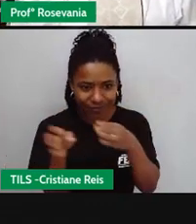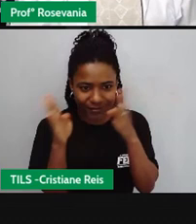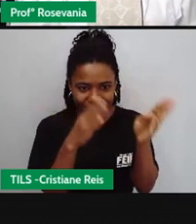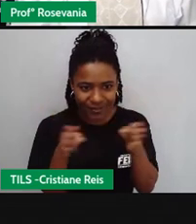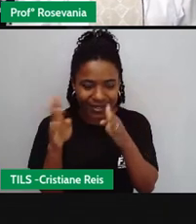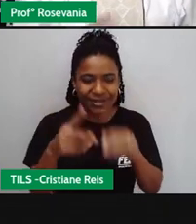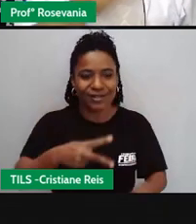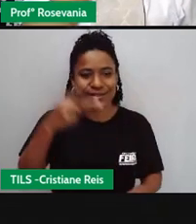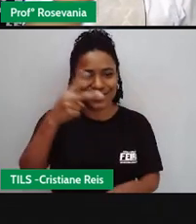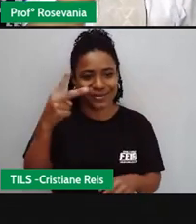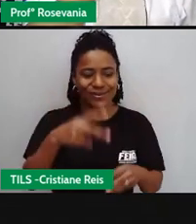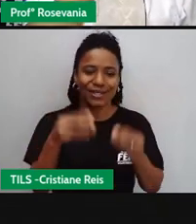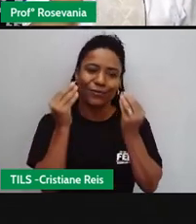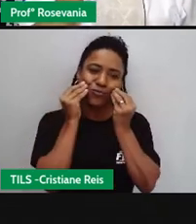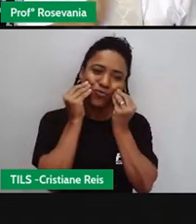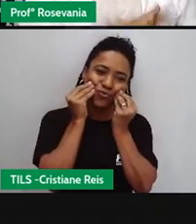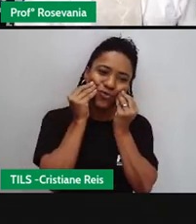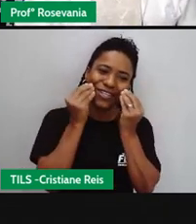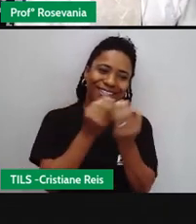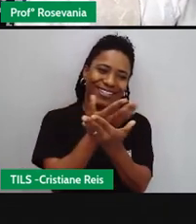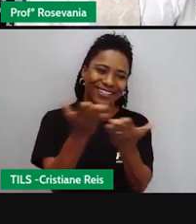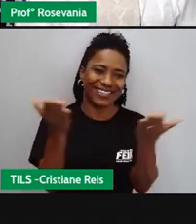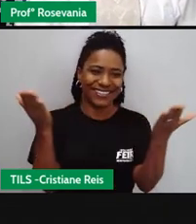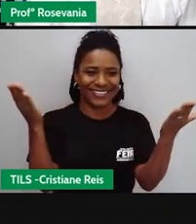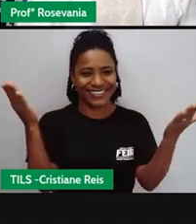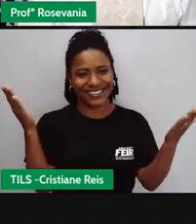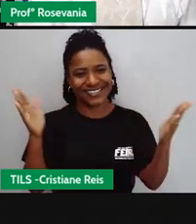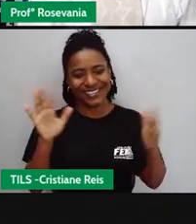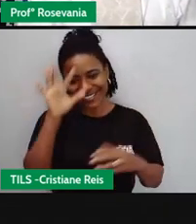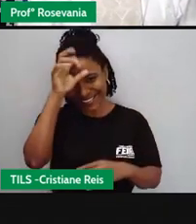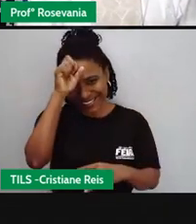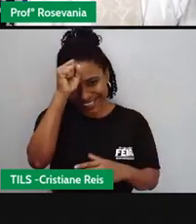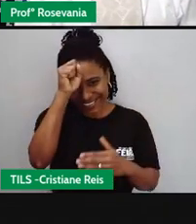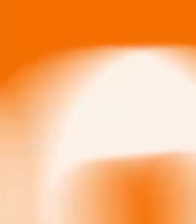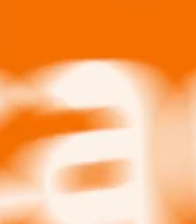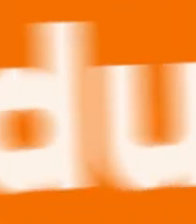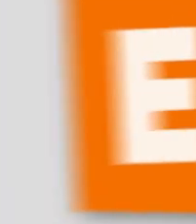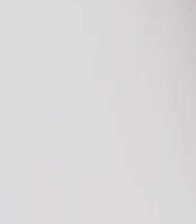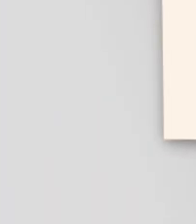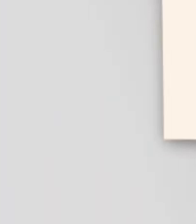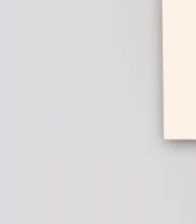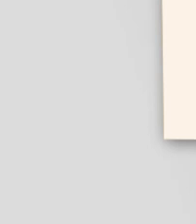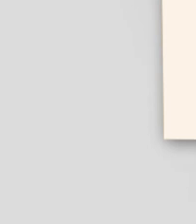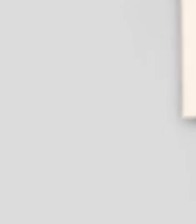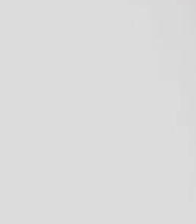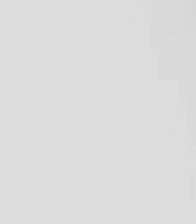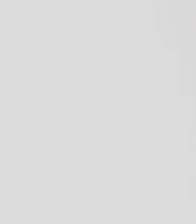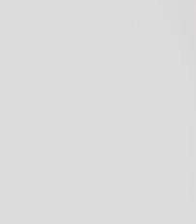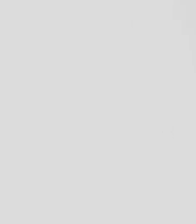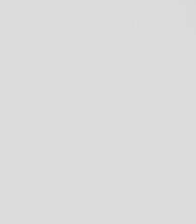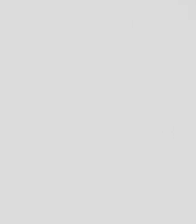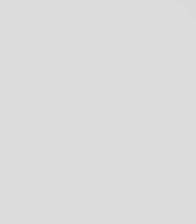desta aula um beijo pra vocês espero que vocês tenham aprendido bons estudos e aí